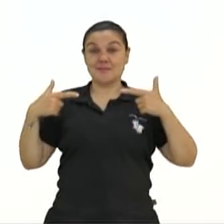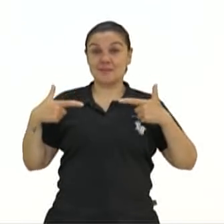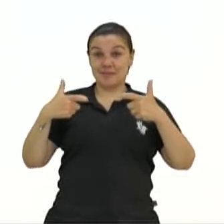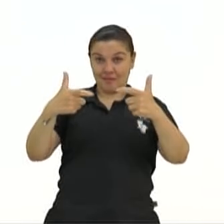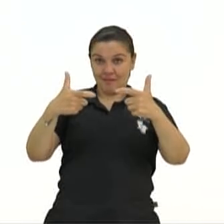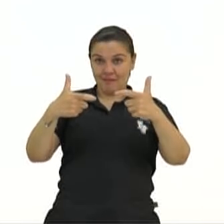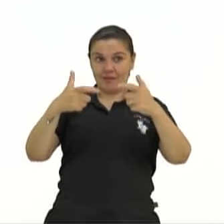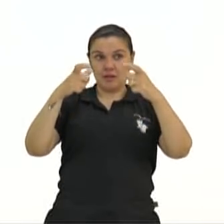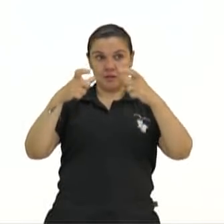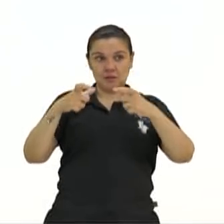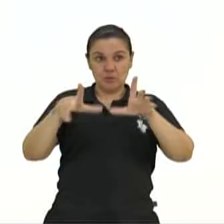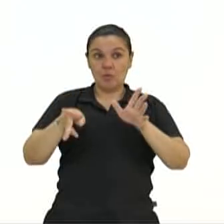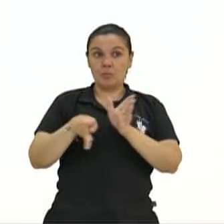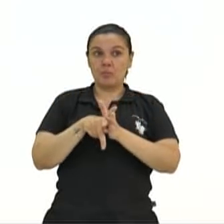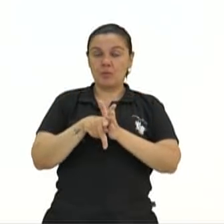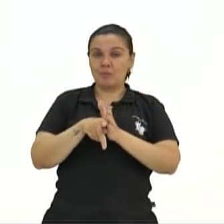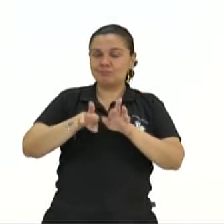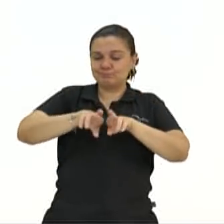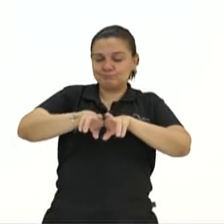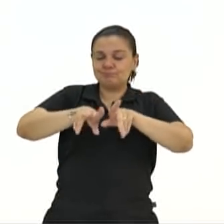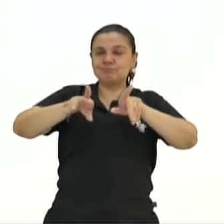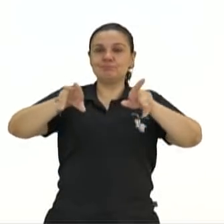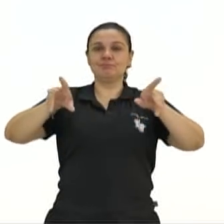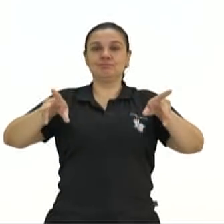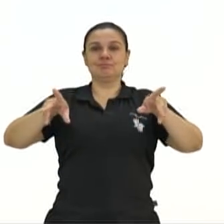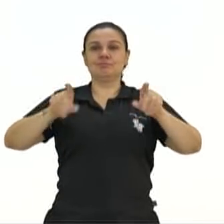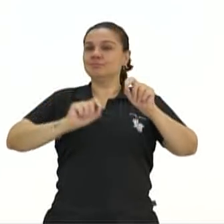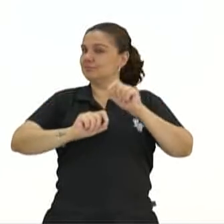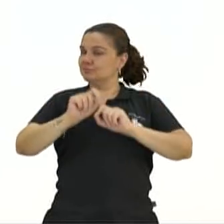seus territórios, movidos pelos mais